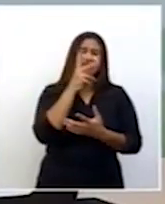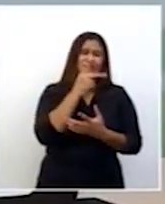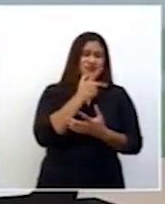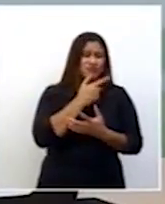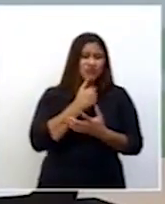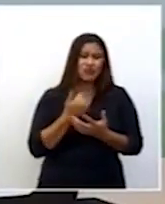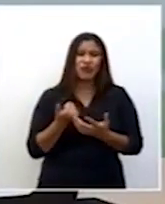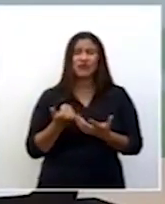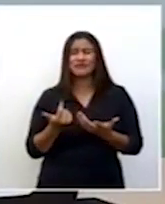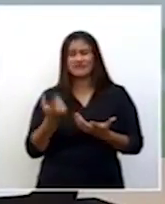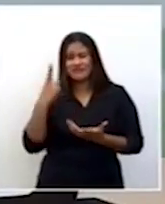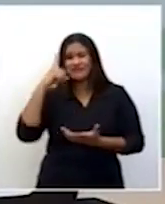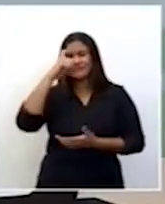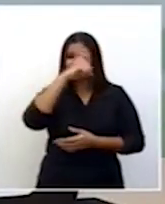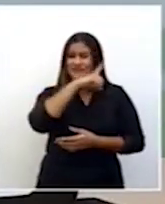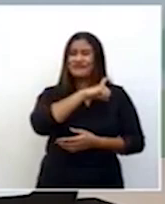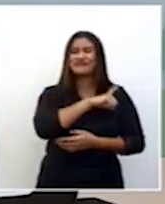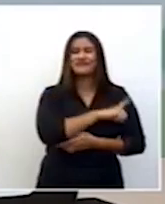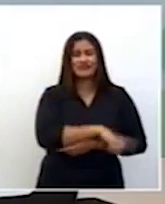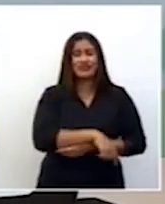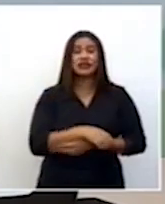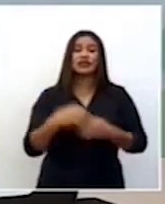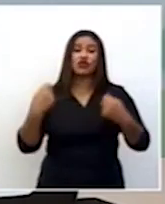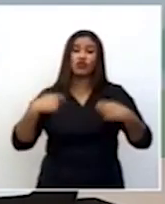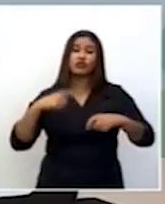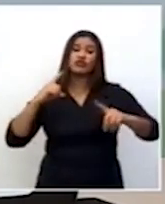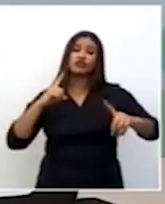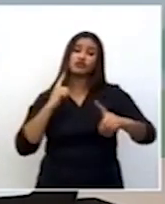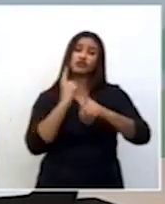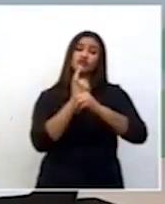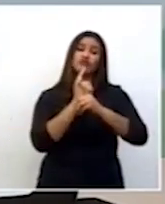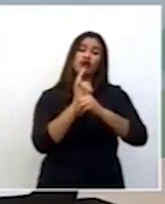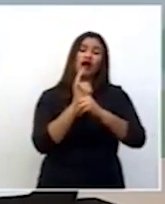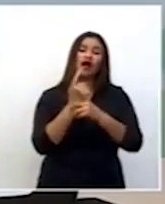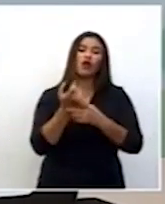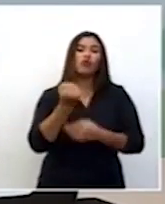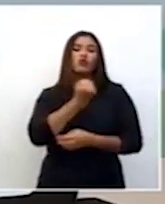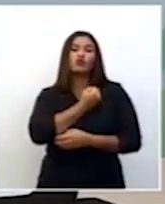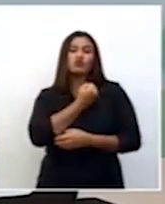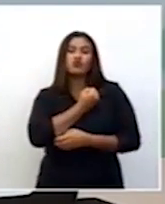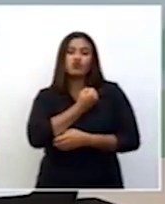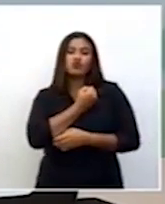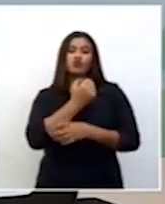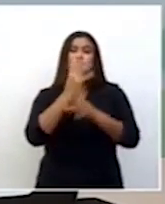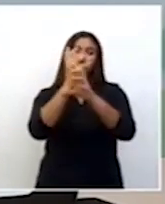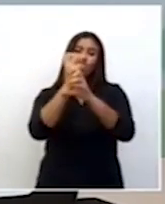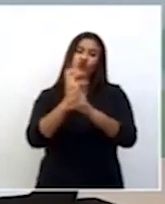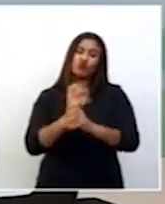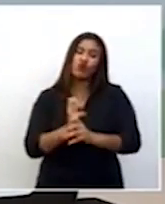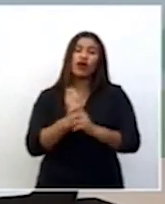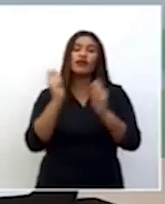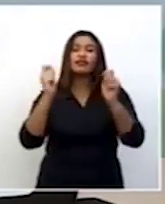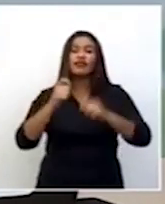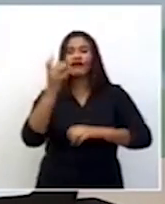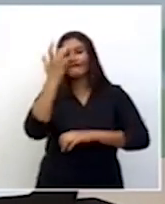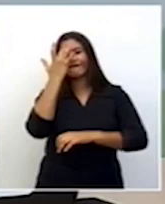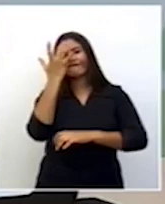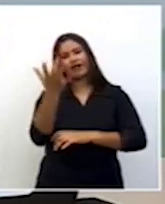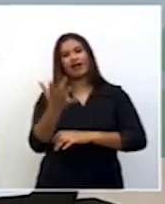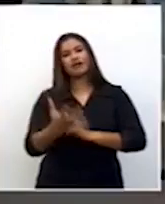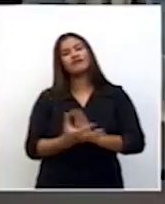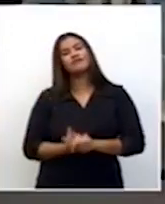Seria uma loucura, né? Então a gente precisa achar um jeito, um algoritmo, uma forma de fazer isso sem ter que passar termo a